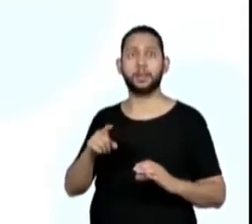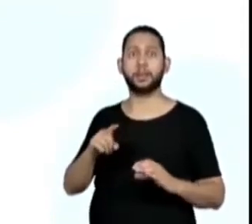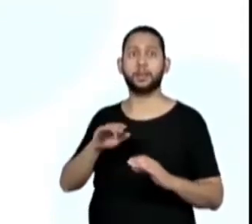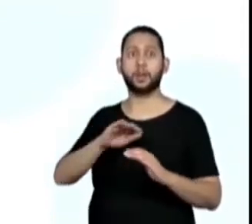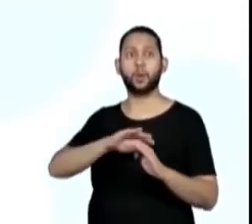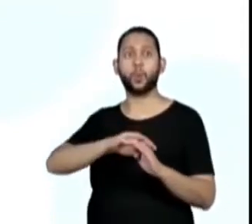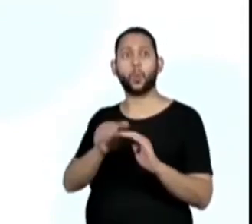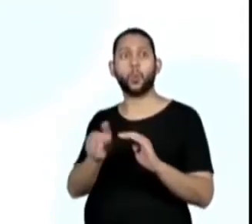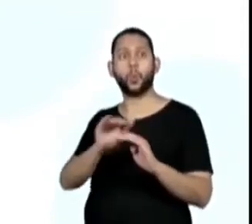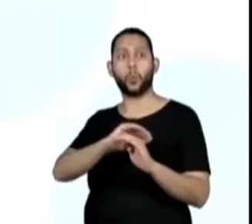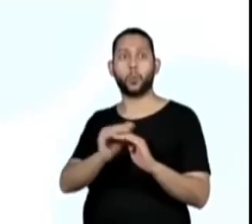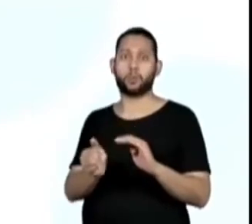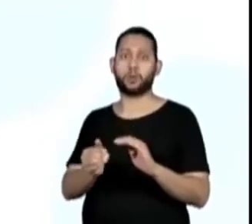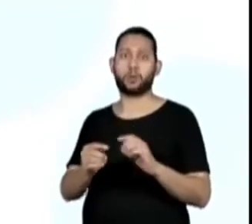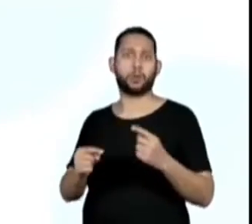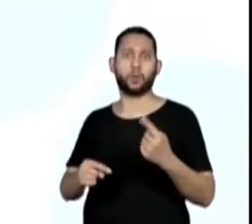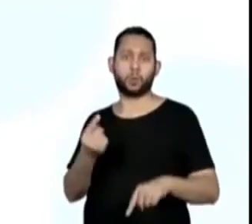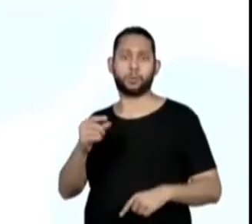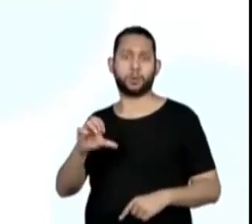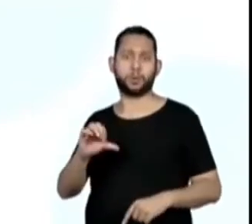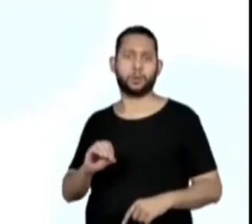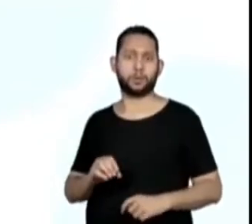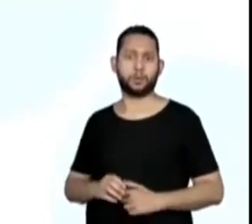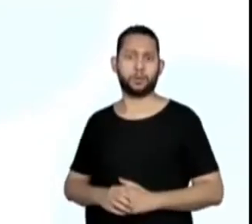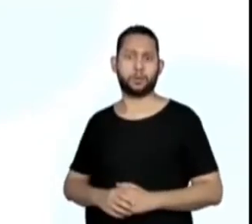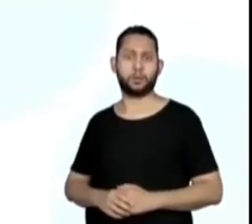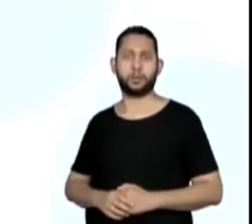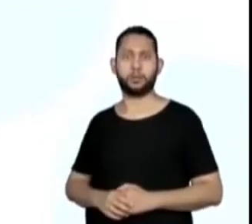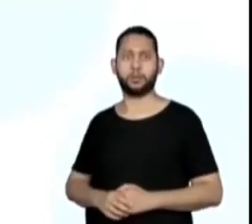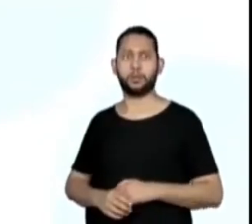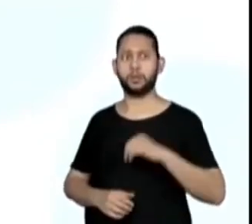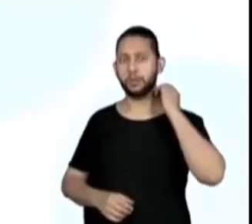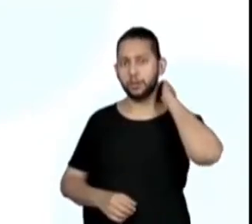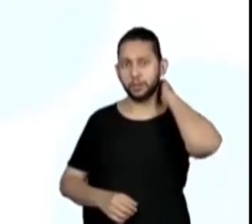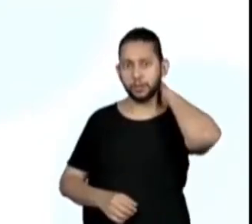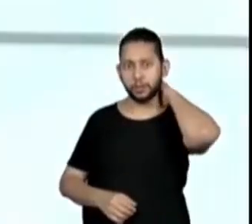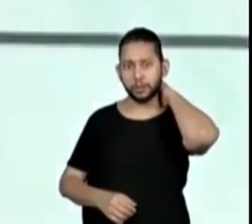90 graus. Você consegue trazer para cá, Wesley? Ó.